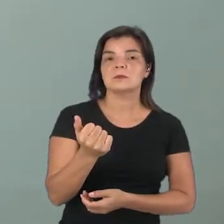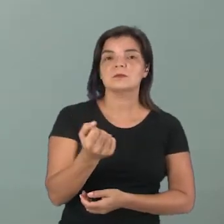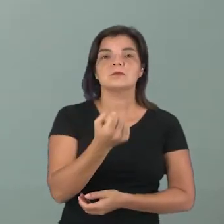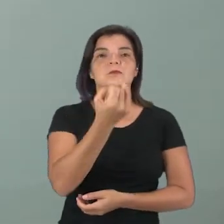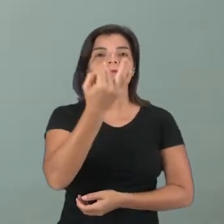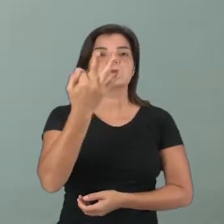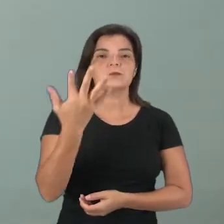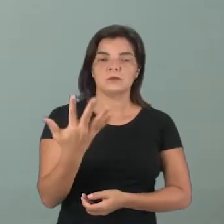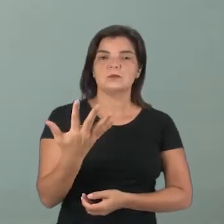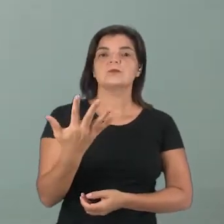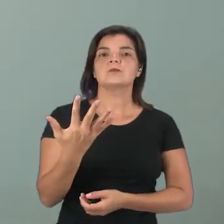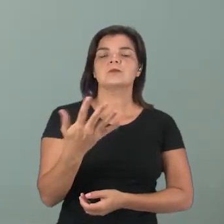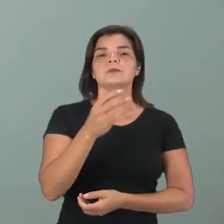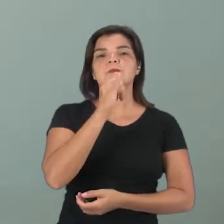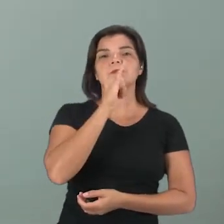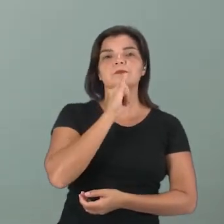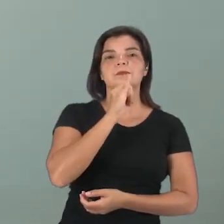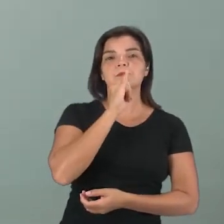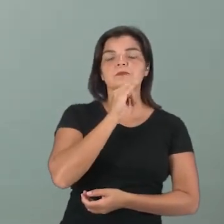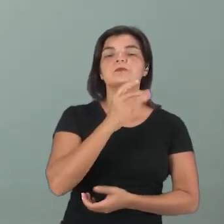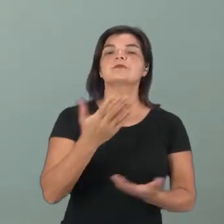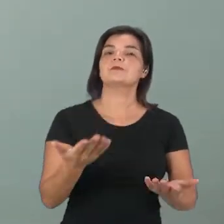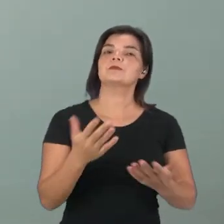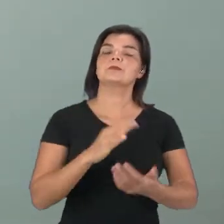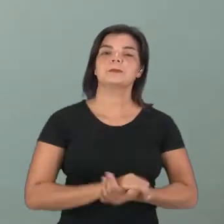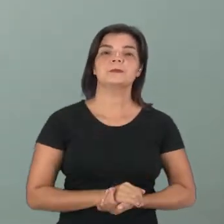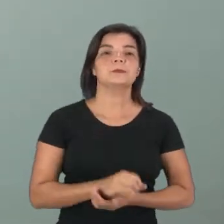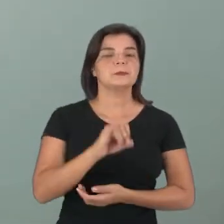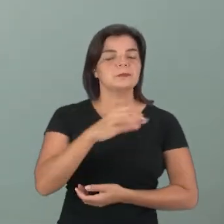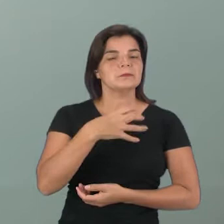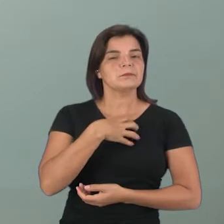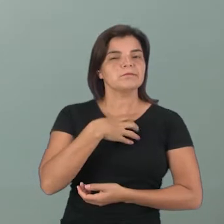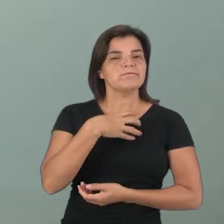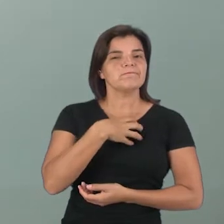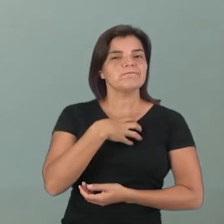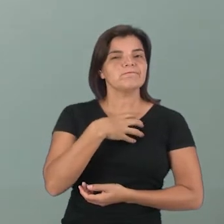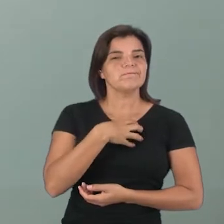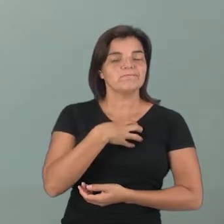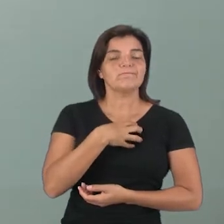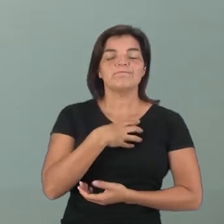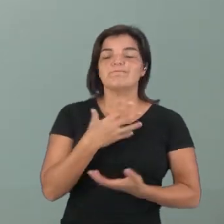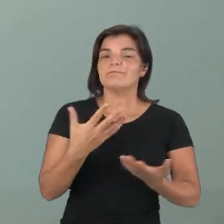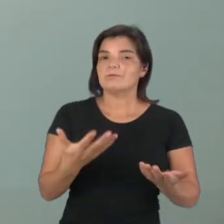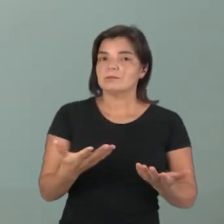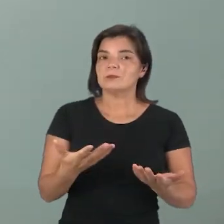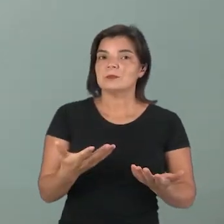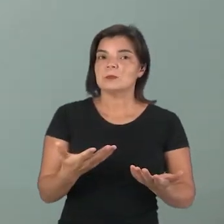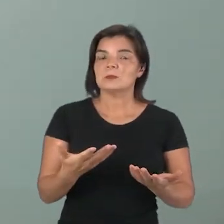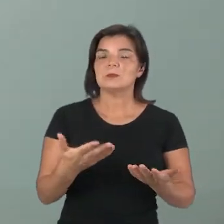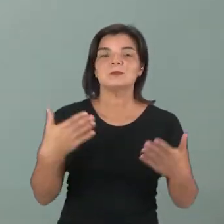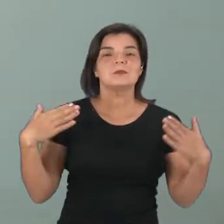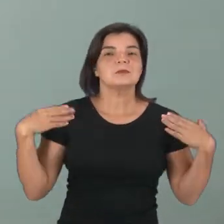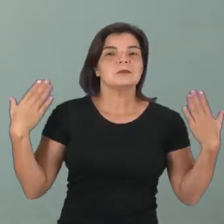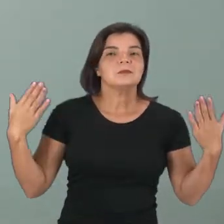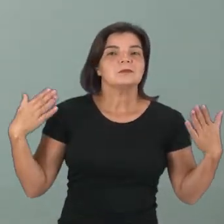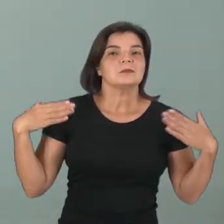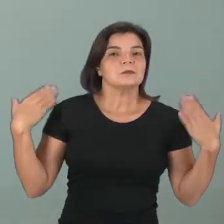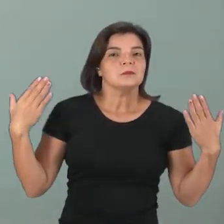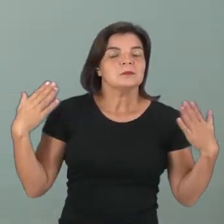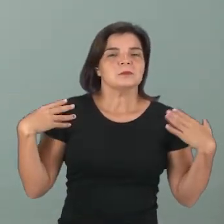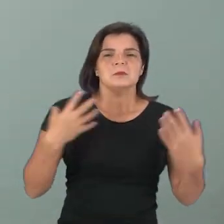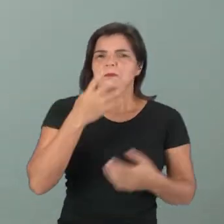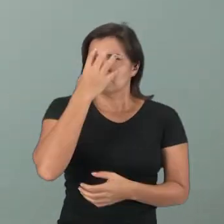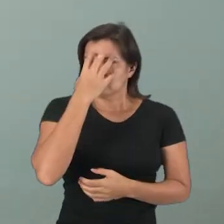a quantidade, por exemplo, que eu tenho, se eu sentir em um determinado momento uma alegria ou